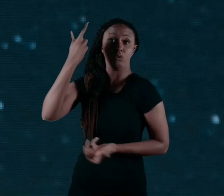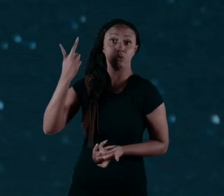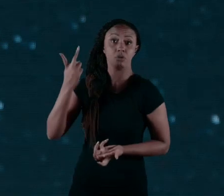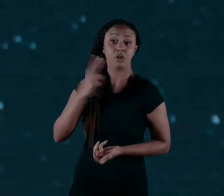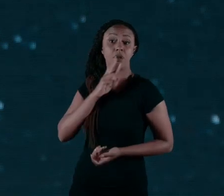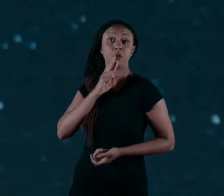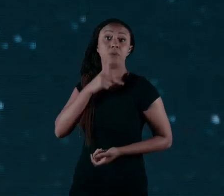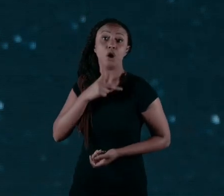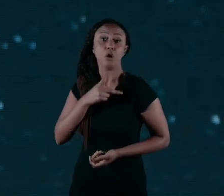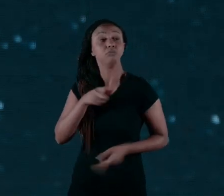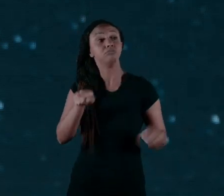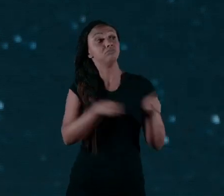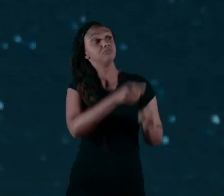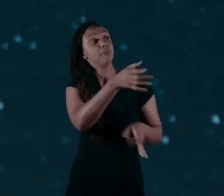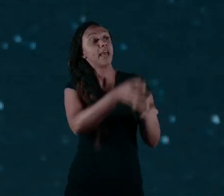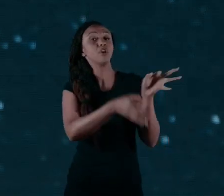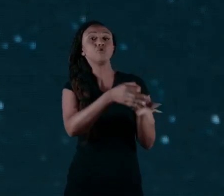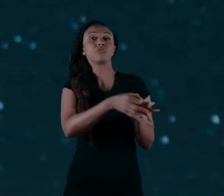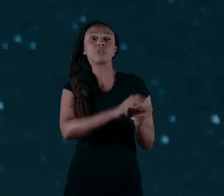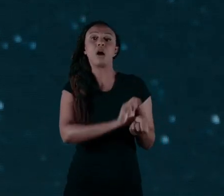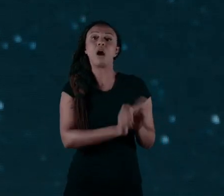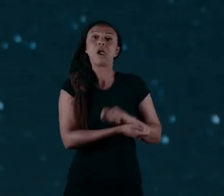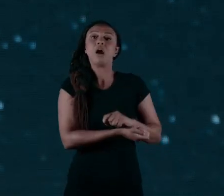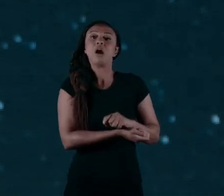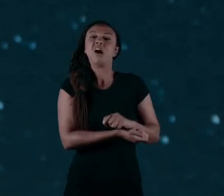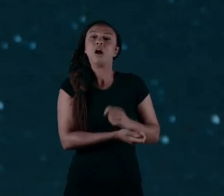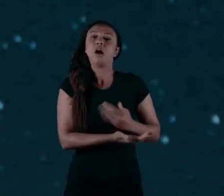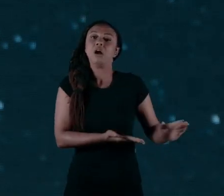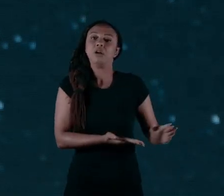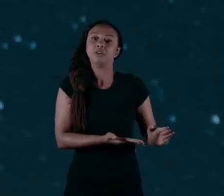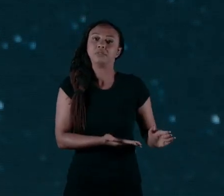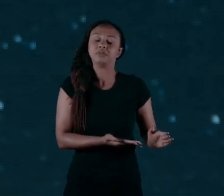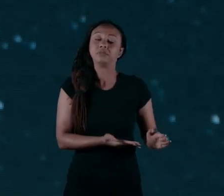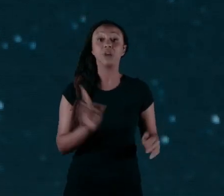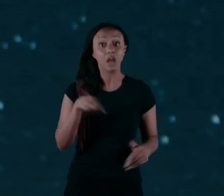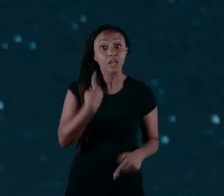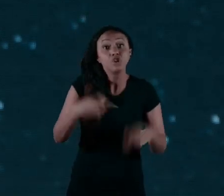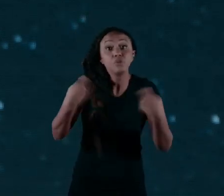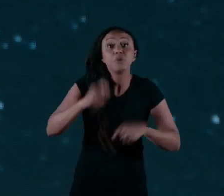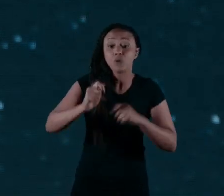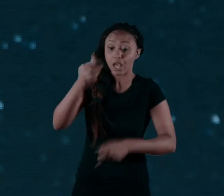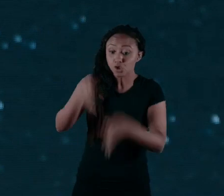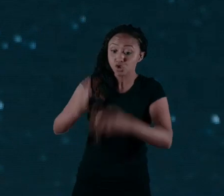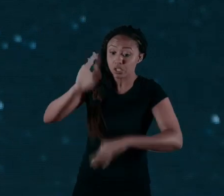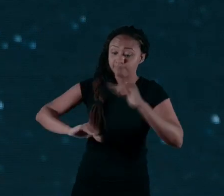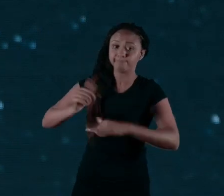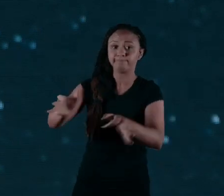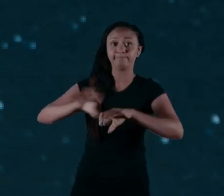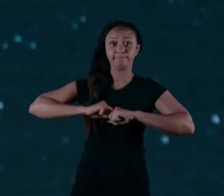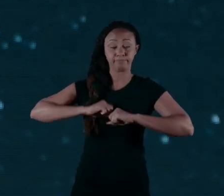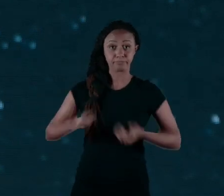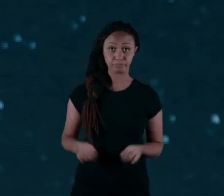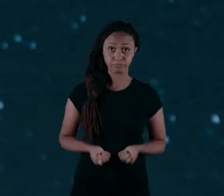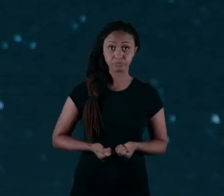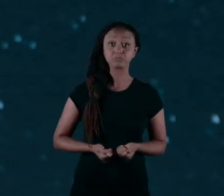procurar não perverter a justiça, nós devemos seguir a justiça. Deuteronômio 16, 20 diz assim: